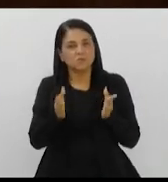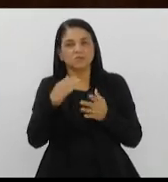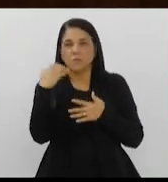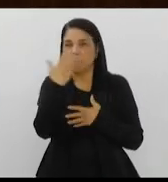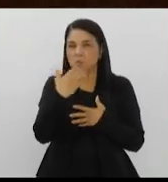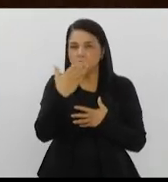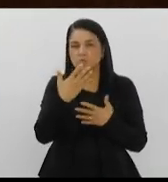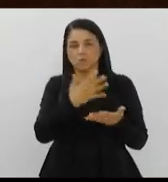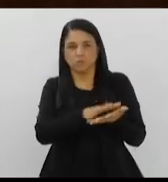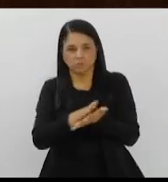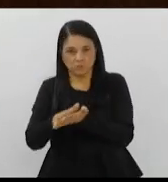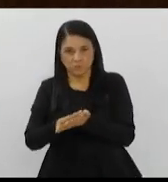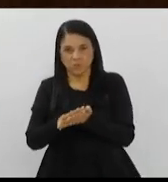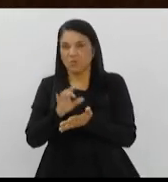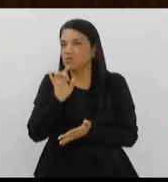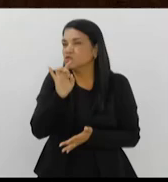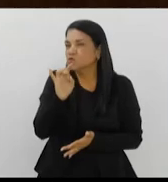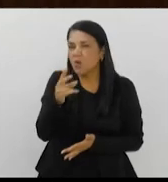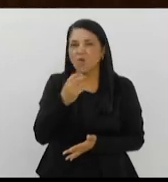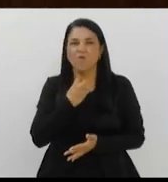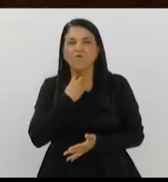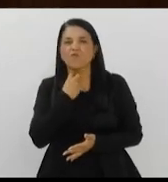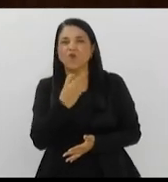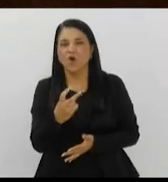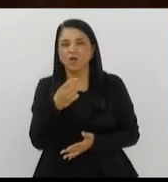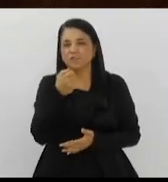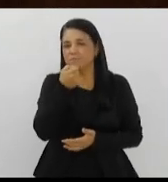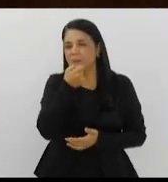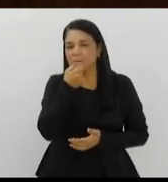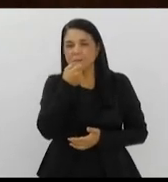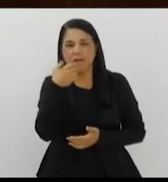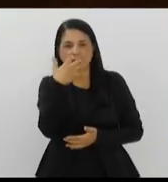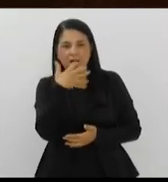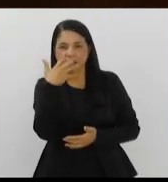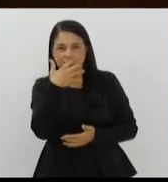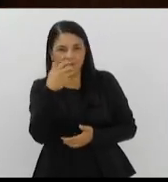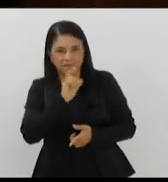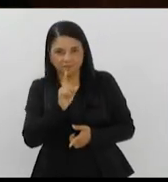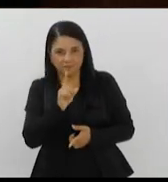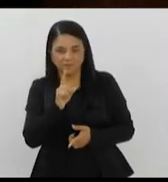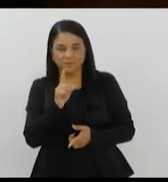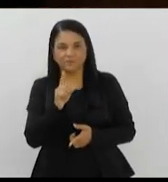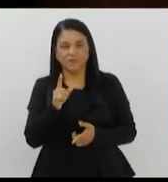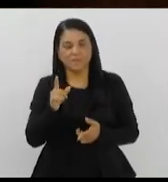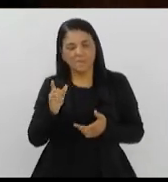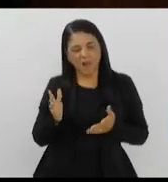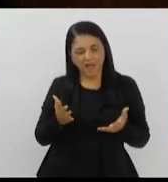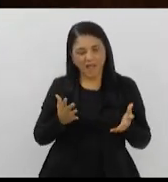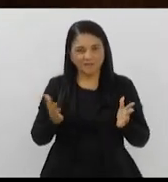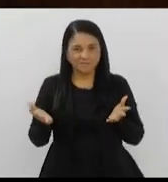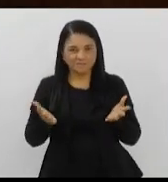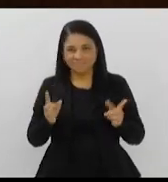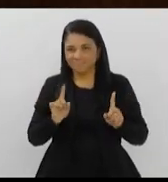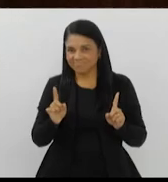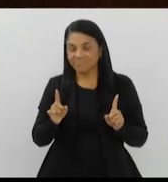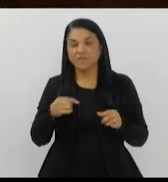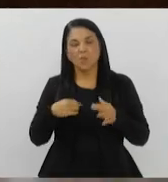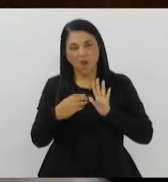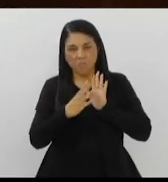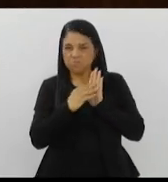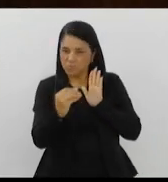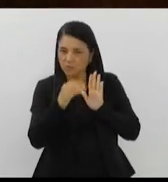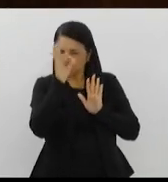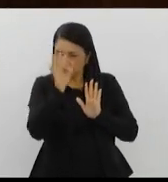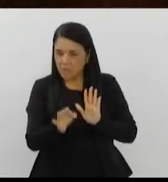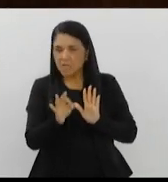é apenas uma voz, não é apenas aquele jeito malandro e adorável de cantar. É um exemplo mesmo. Por isso, eu quero